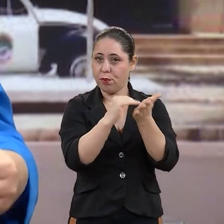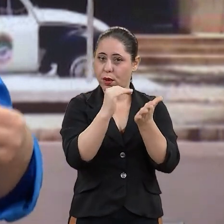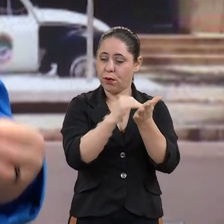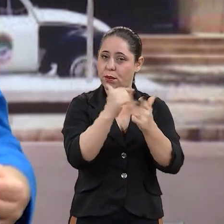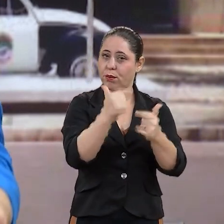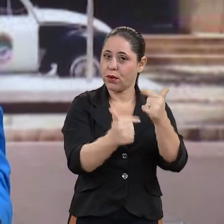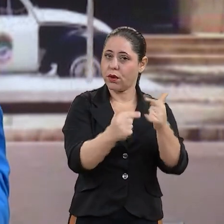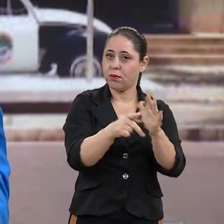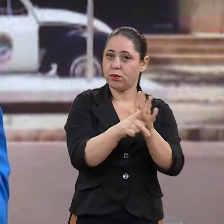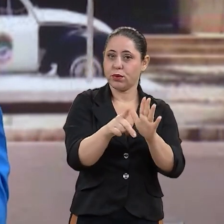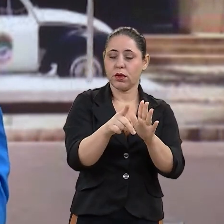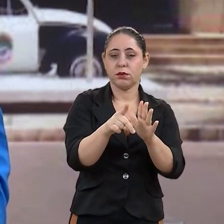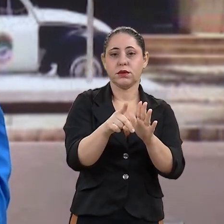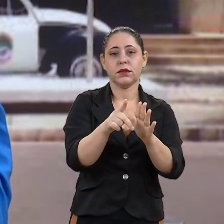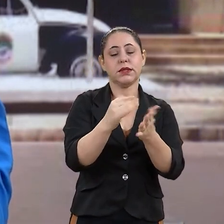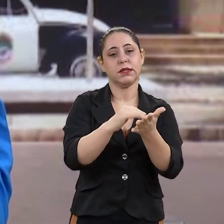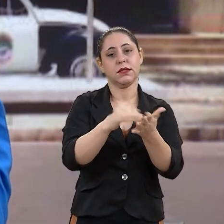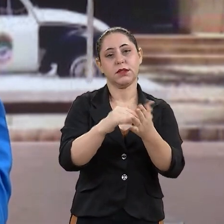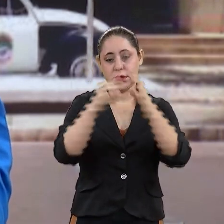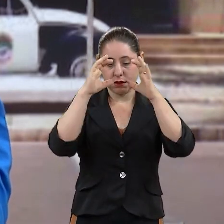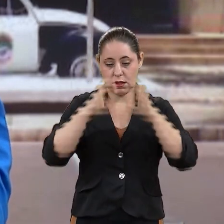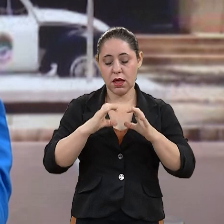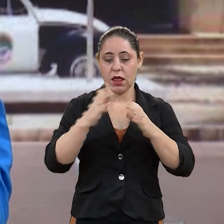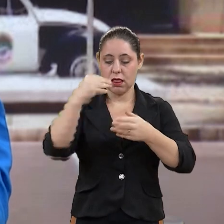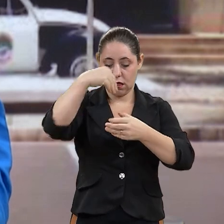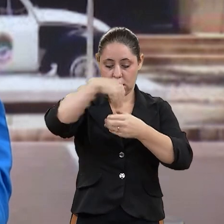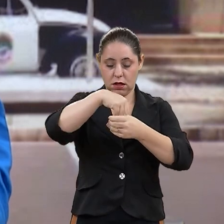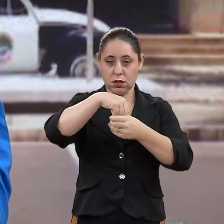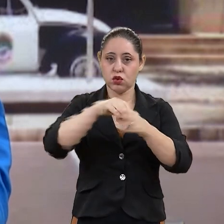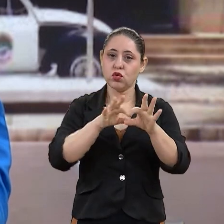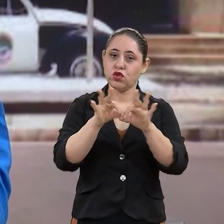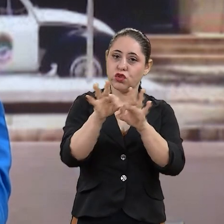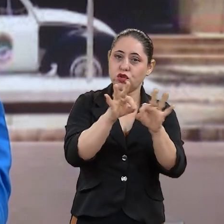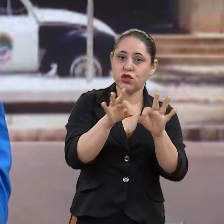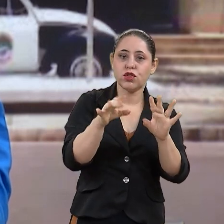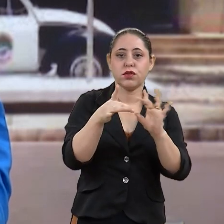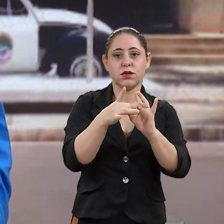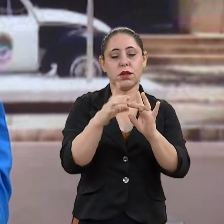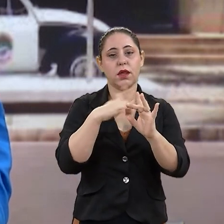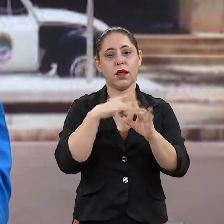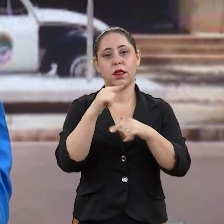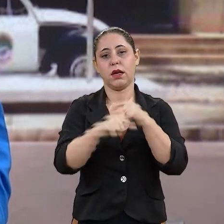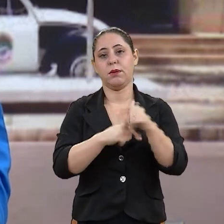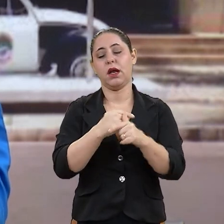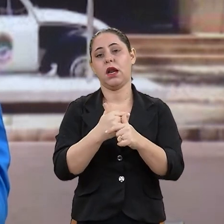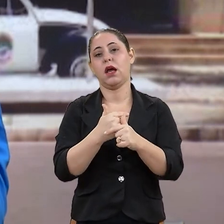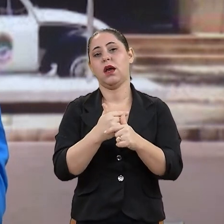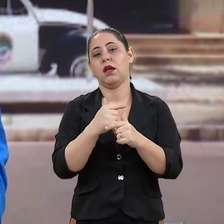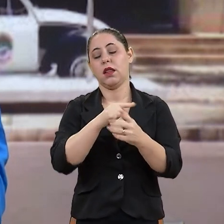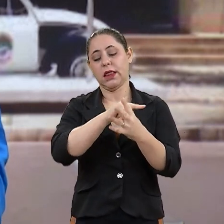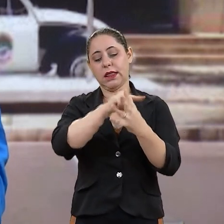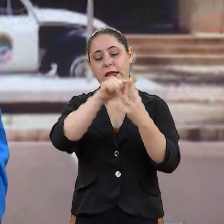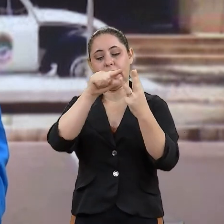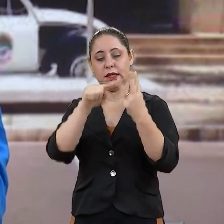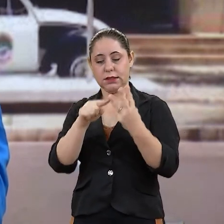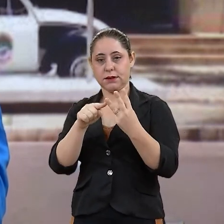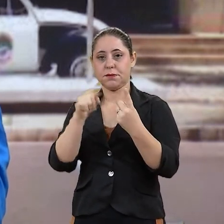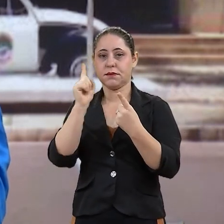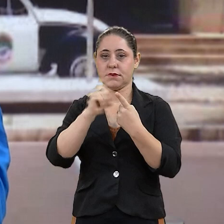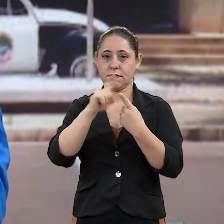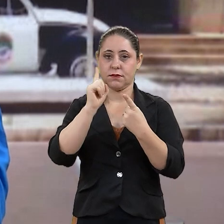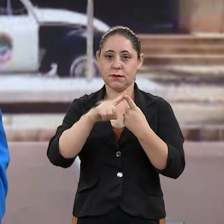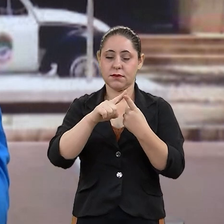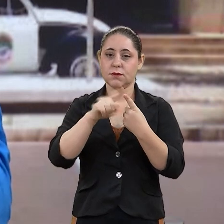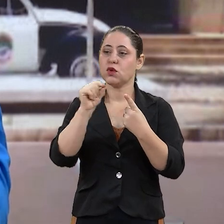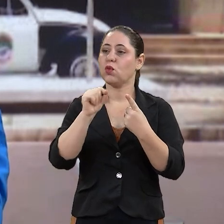respeitando o programa da Secretaria da Cidadania. E aí, dentro dessa articulação, a gente trabalha muito com 3